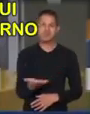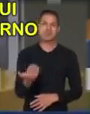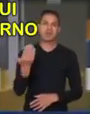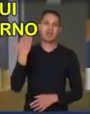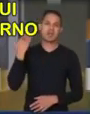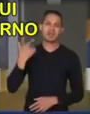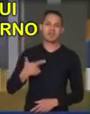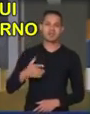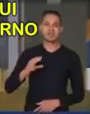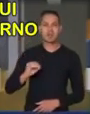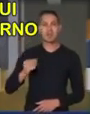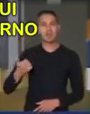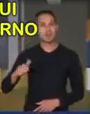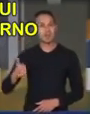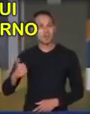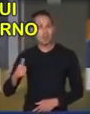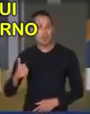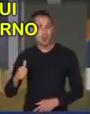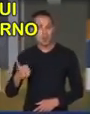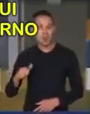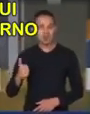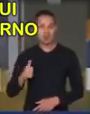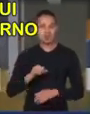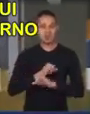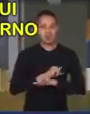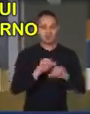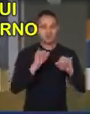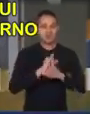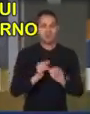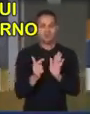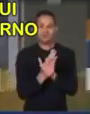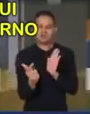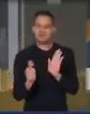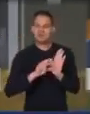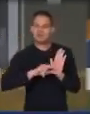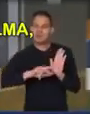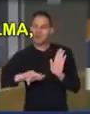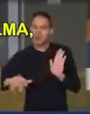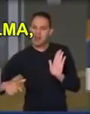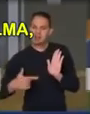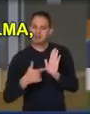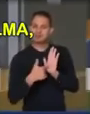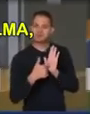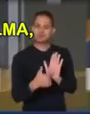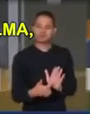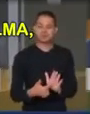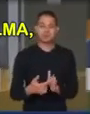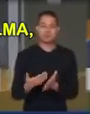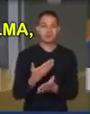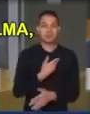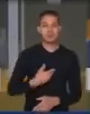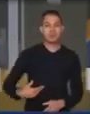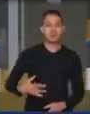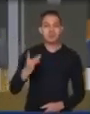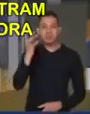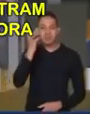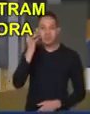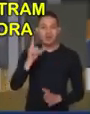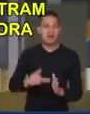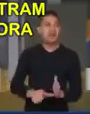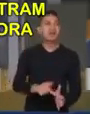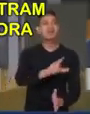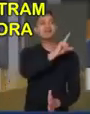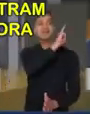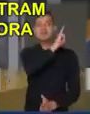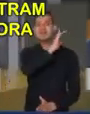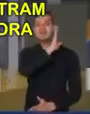2011, conhecido, tenho diversas reportagens aqui demonstrando isso, desde o governo Dilma, aliás, antes do governo Dilma,